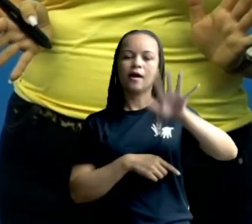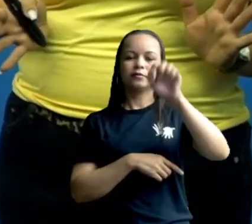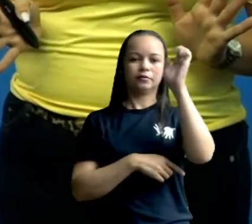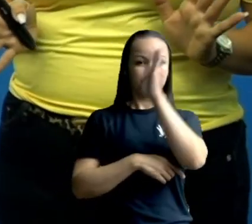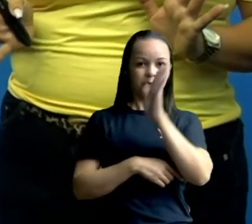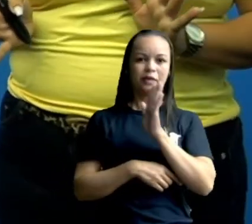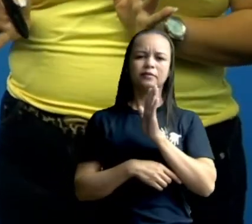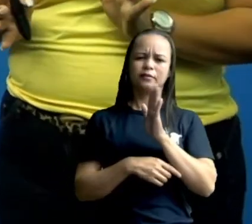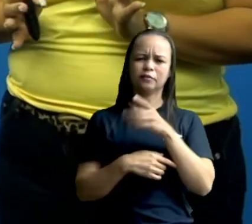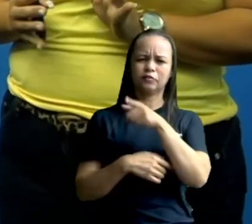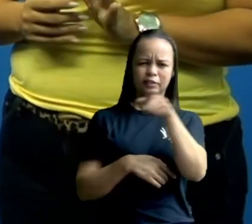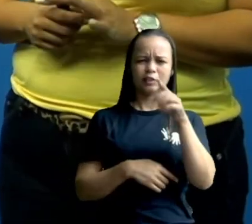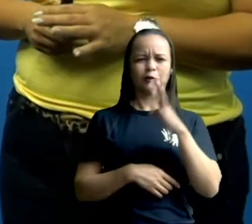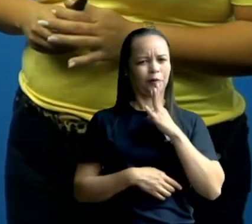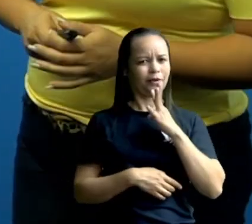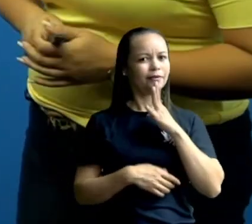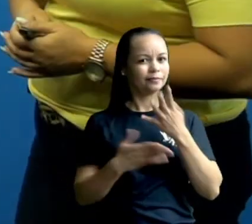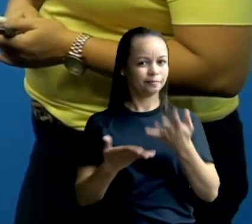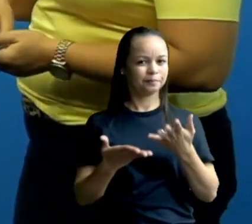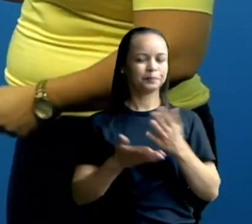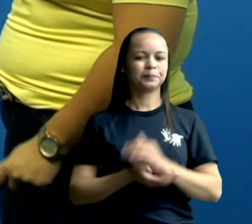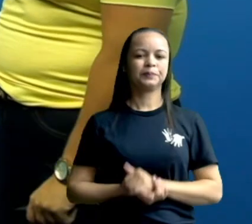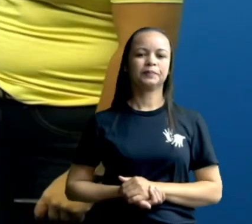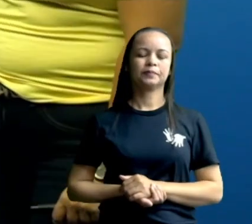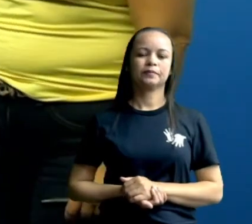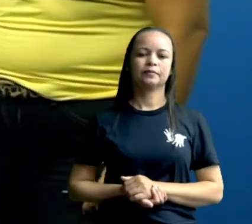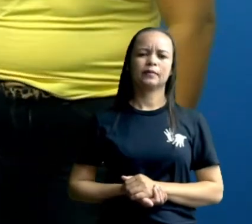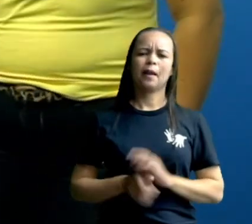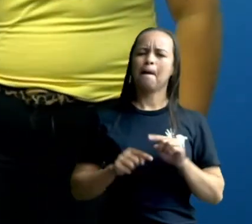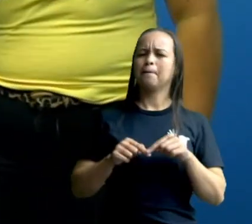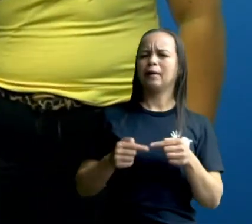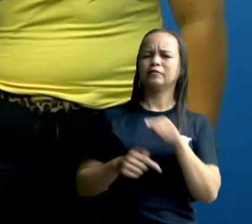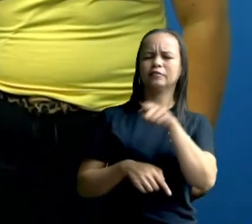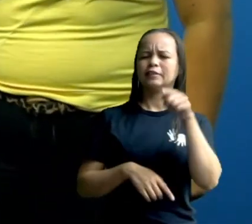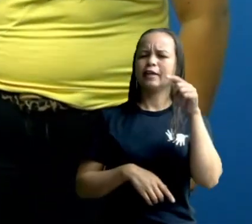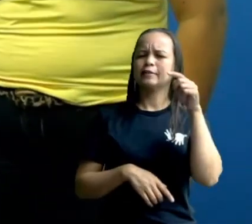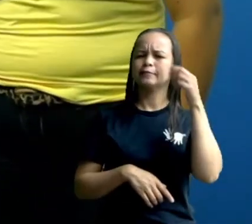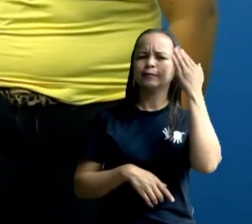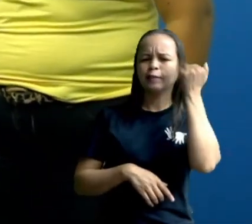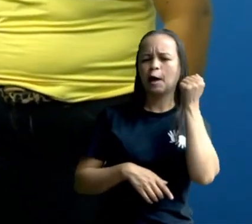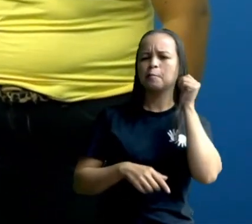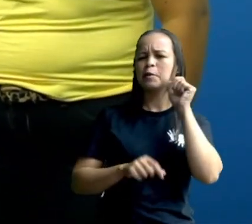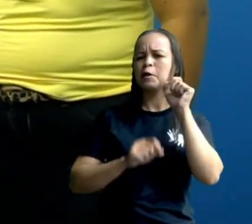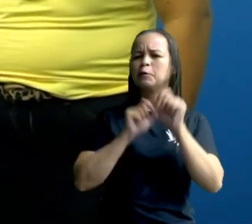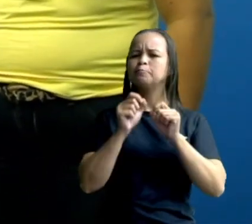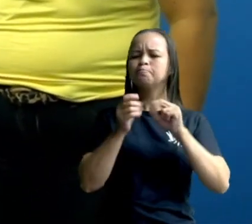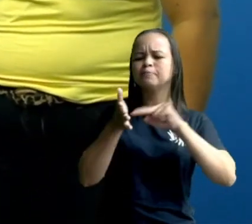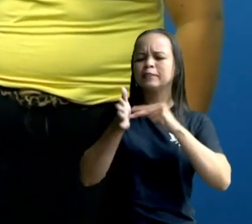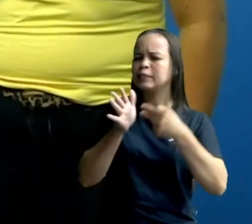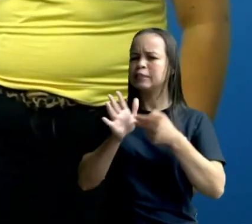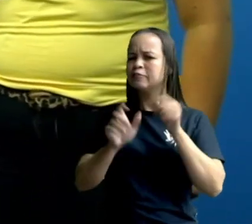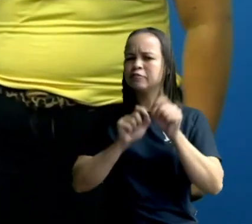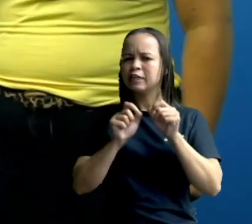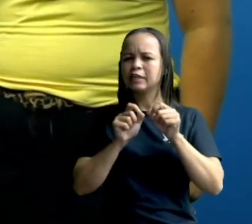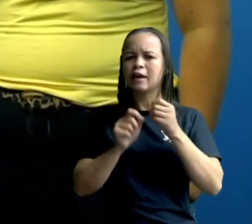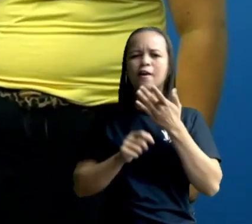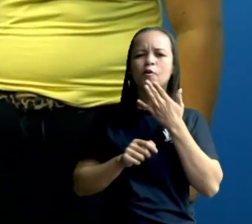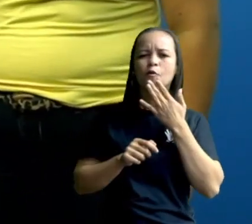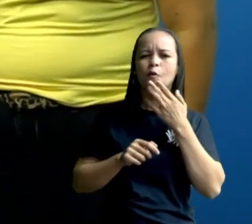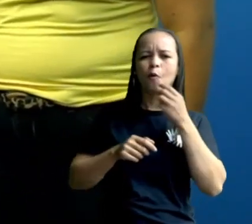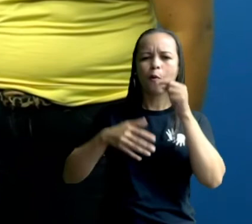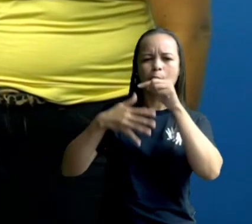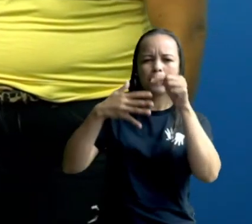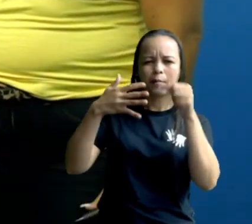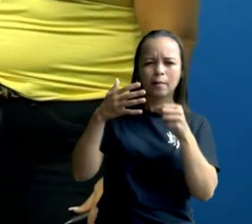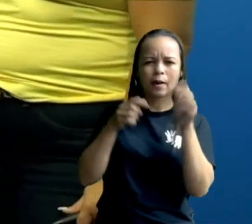mundo conhece a bandeira do Brasil, não é isso? Mas você sabe o que significa cada cor da nossa bandeira? Alguém já te